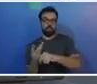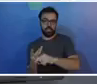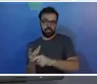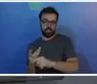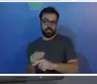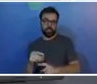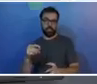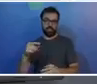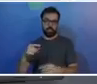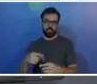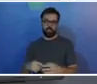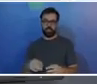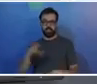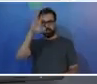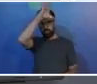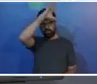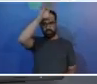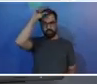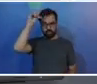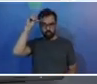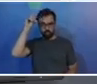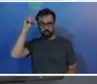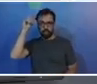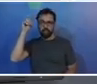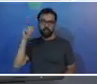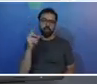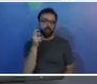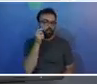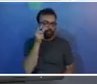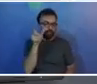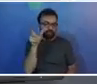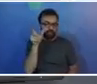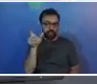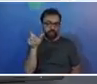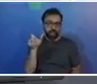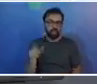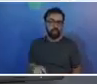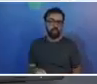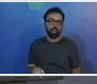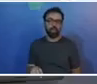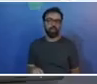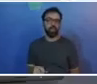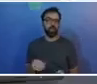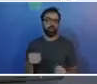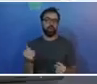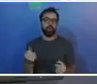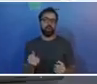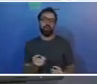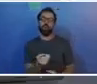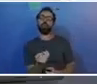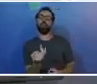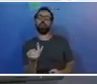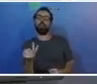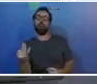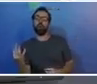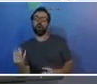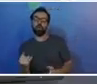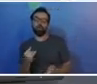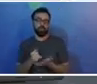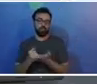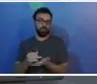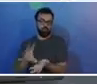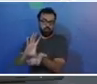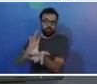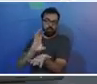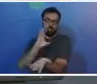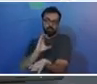que foi arrecadado dos impostos e também mostra o que foi feito com esse dinheiro, aonde foi gasto esse